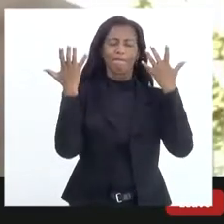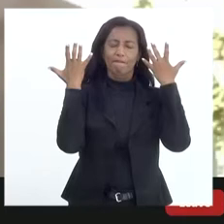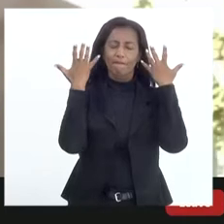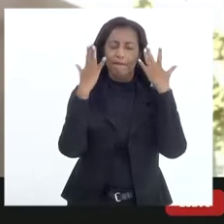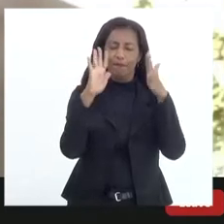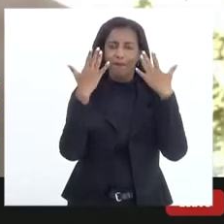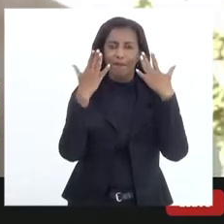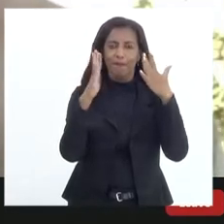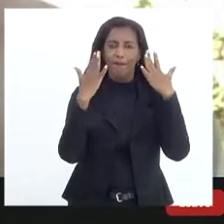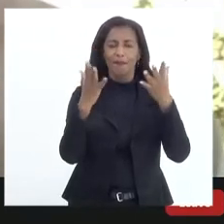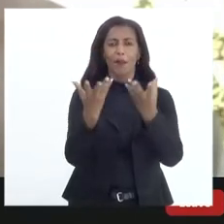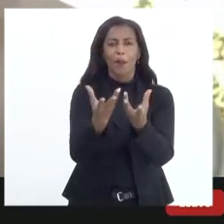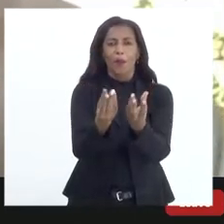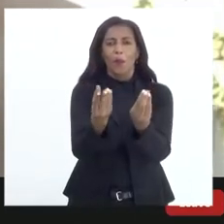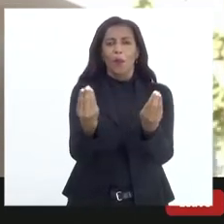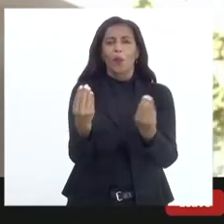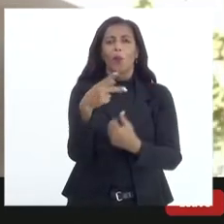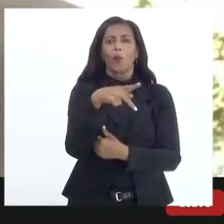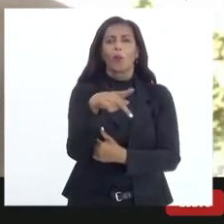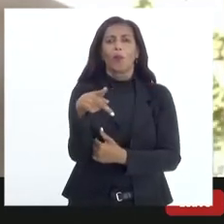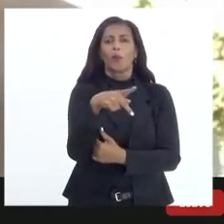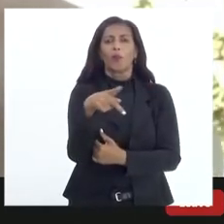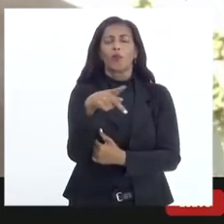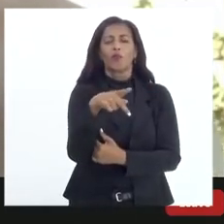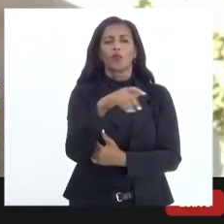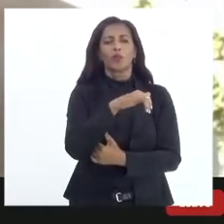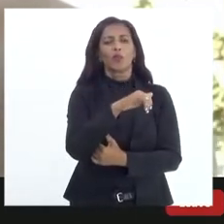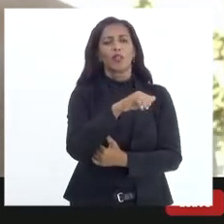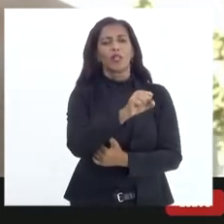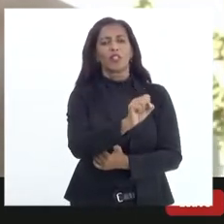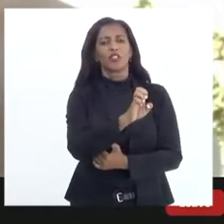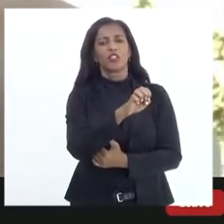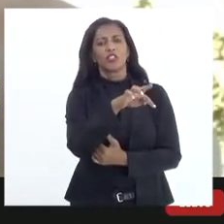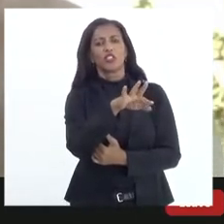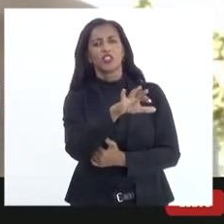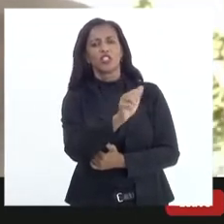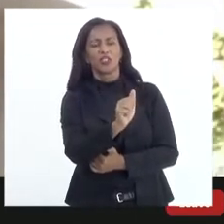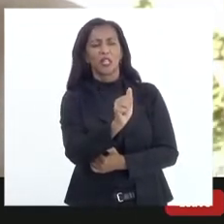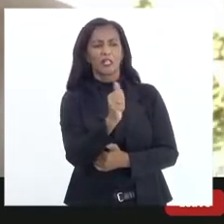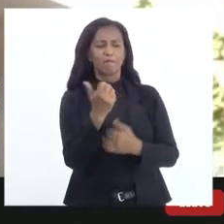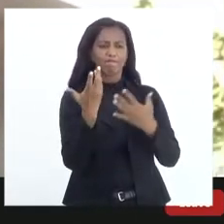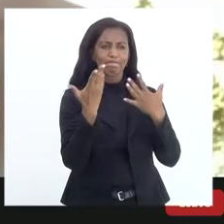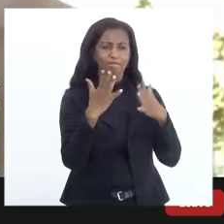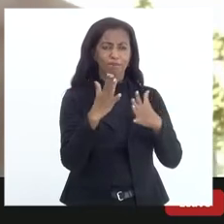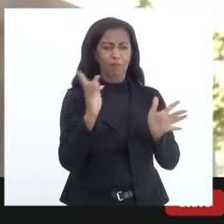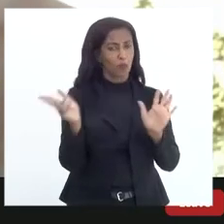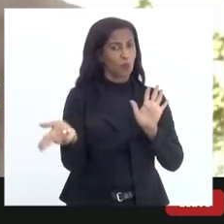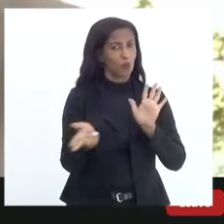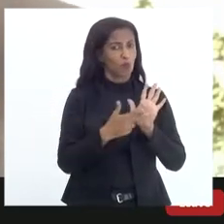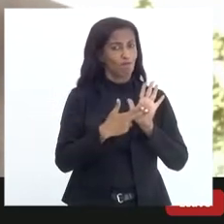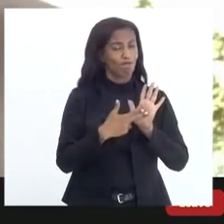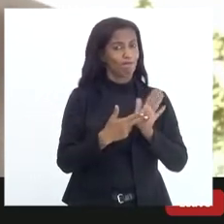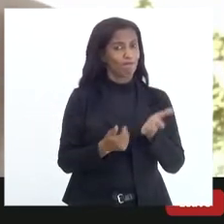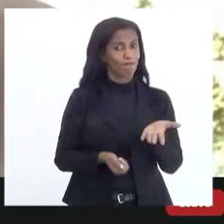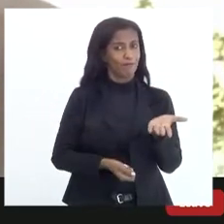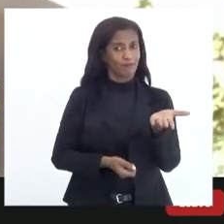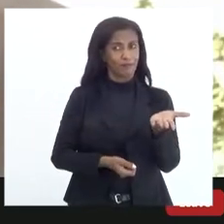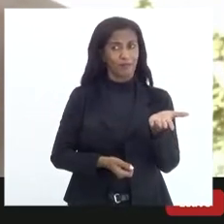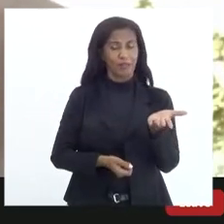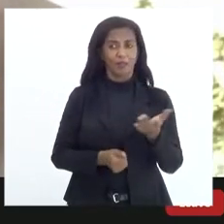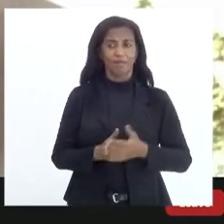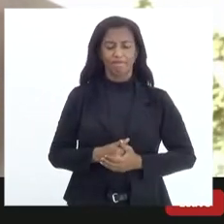a professora e jornalista Estela Guedes. Eu confesso à senhora que